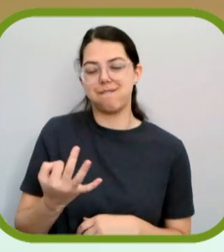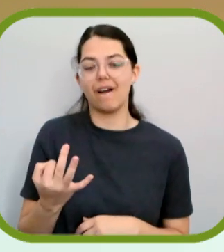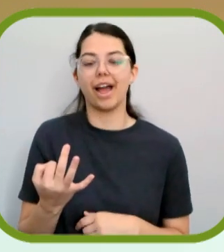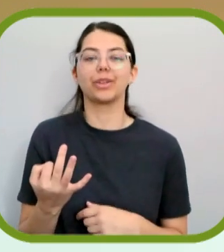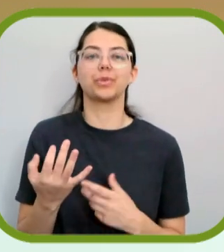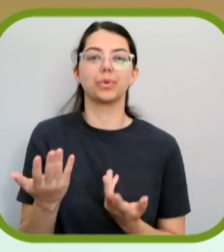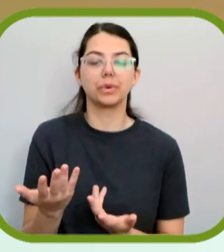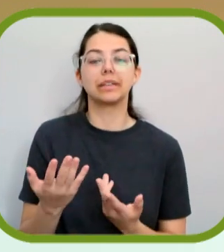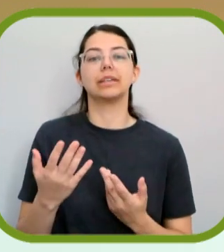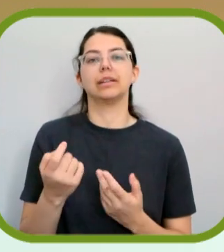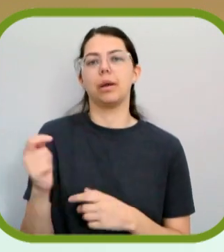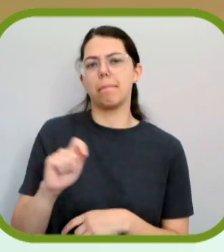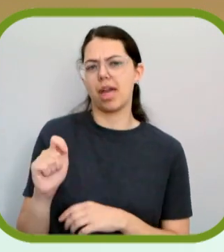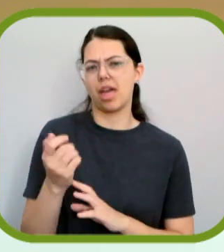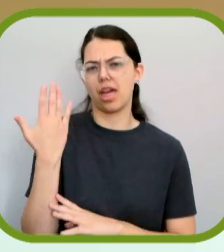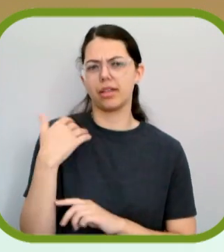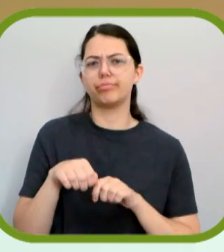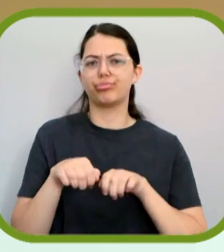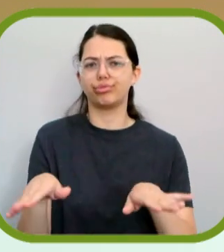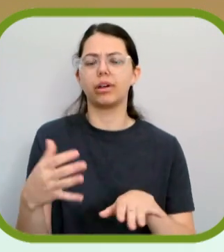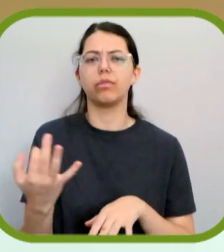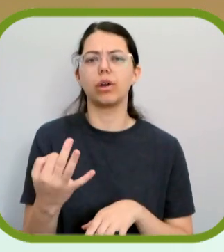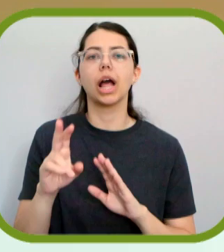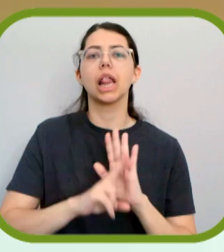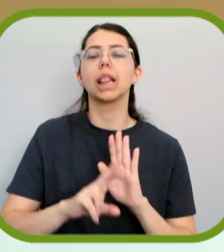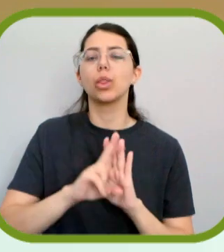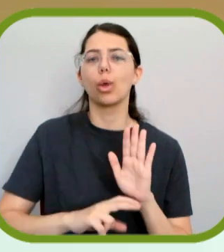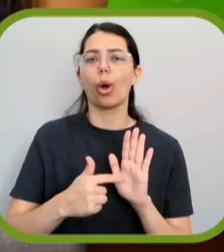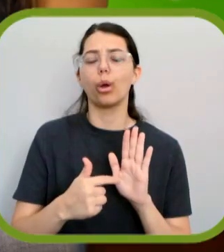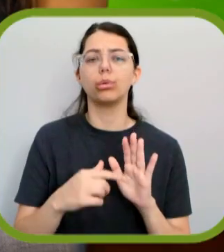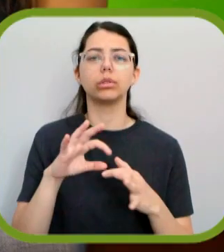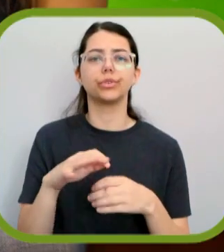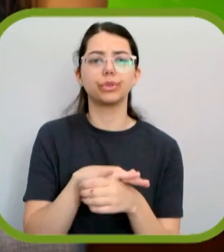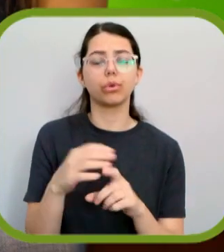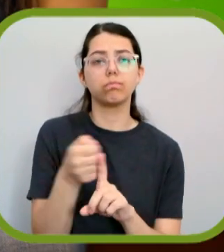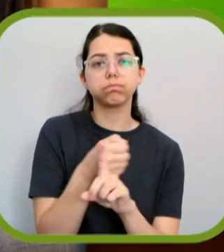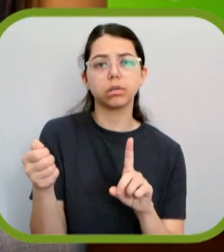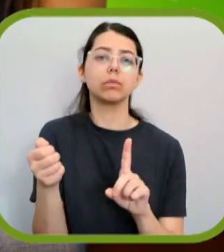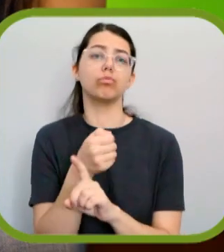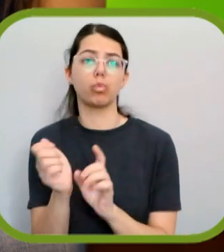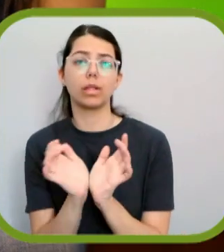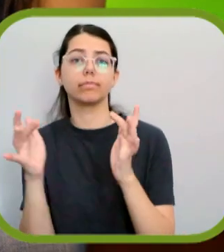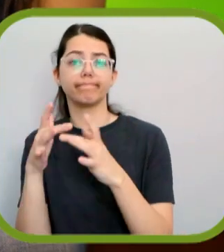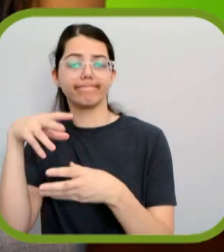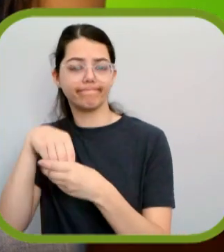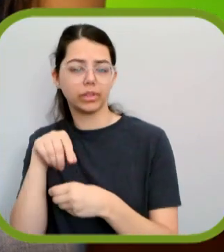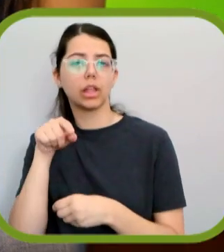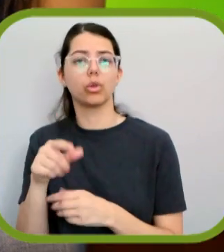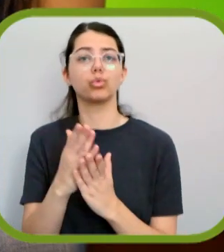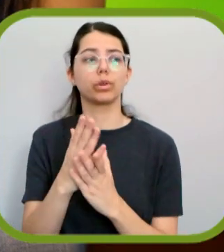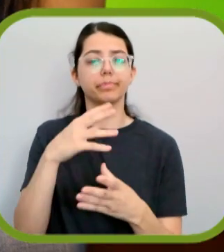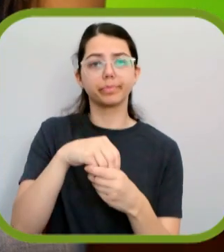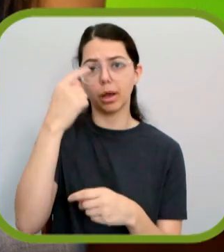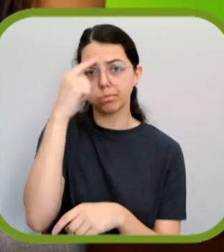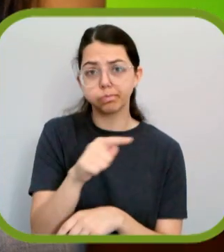Eu acho que é difícil, porque existiu, não sei, foi publicado há uns meses um relatório sobre as situações de bullying